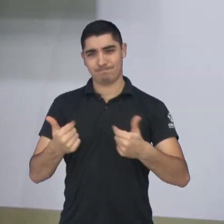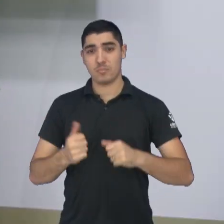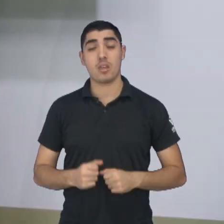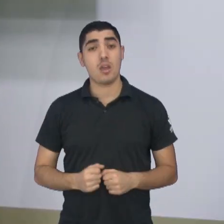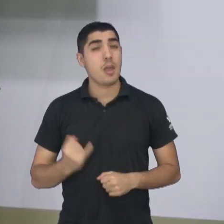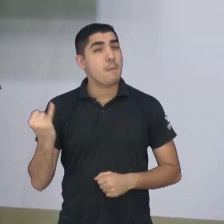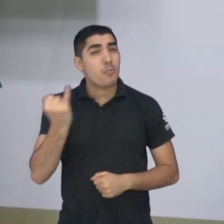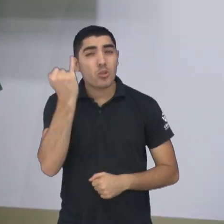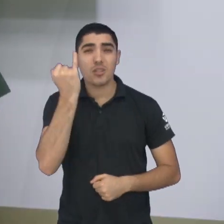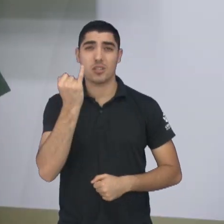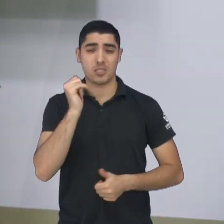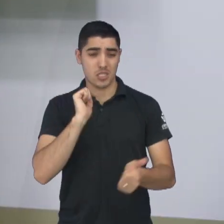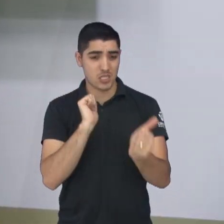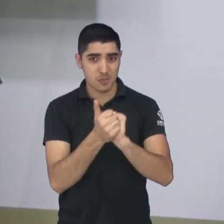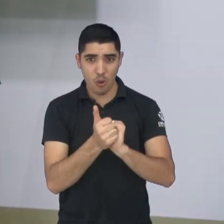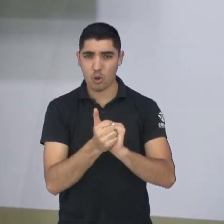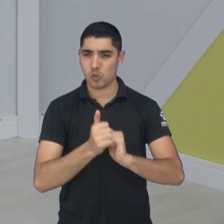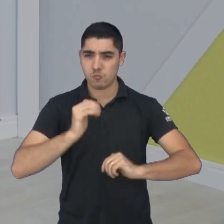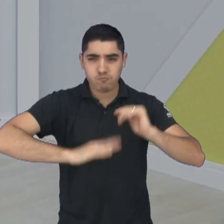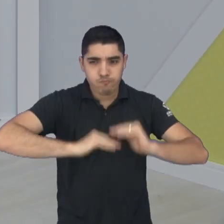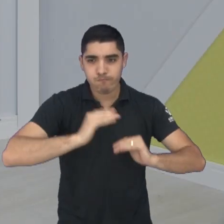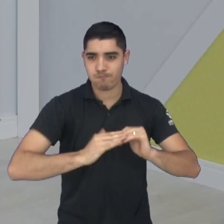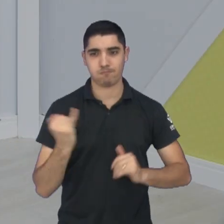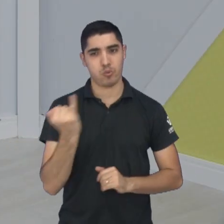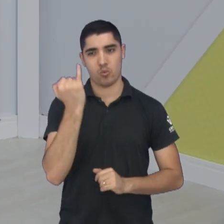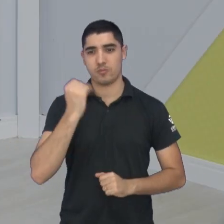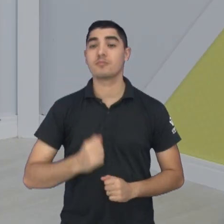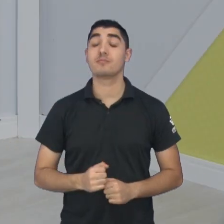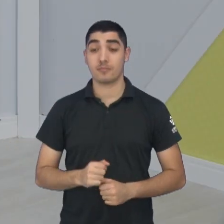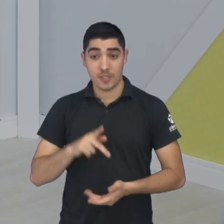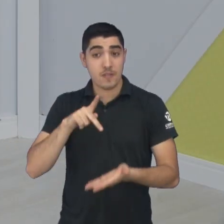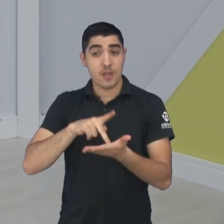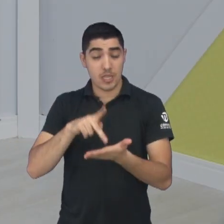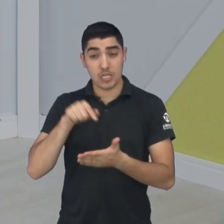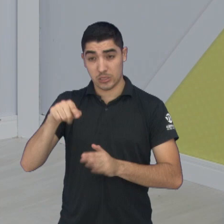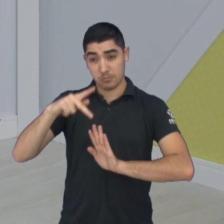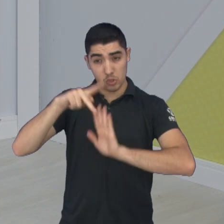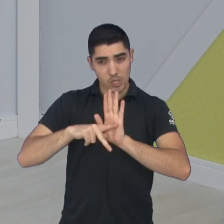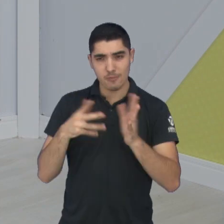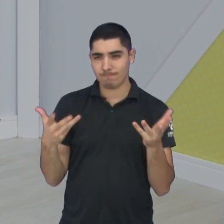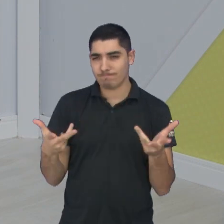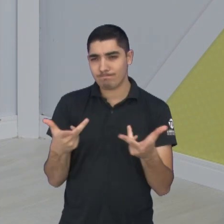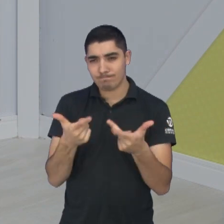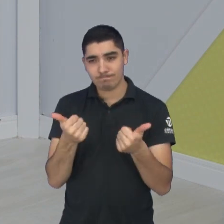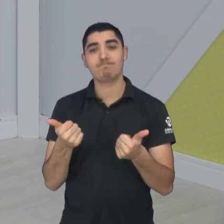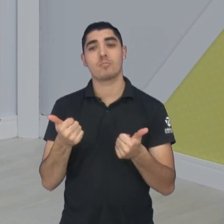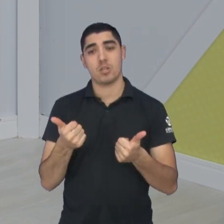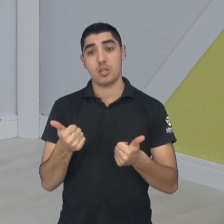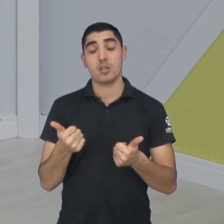esporte é muito bom, enquanto o pássaro pia. Exatamente, não, é muito bacana, o projeto é sensacional, independente dos resultados